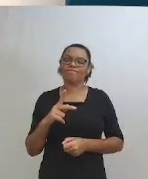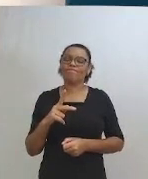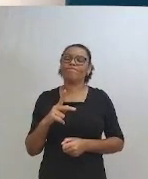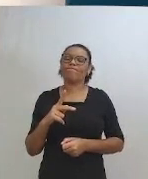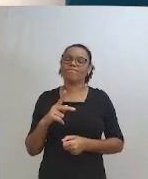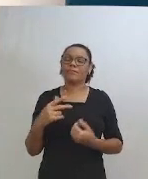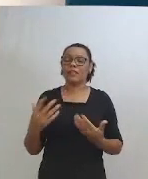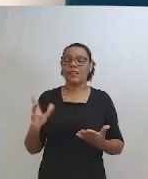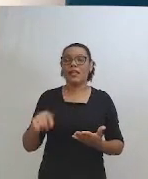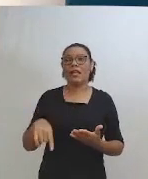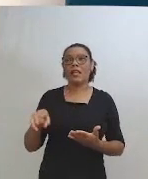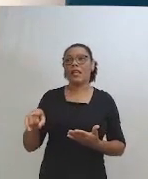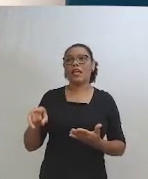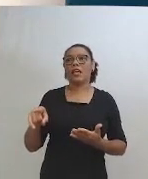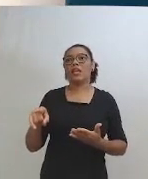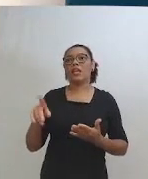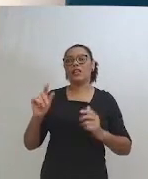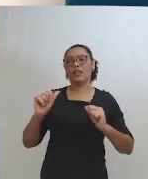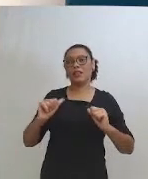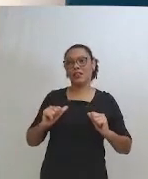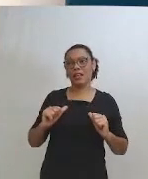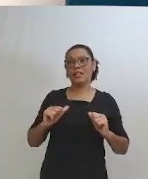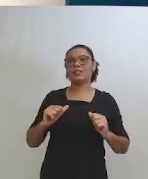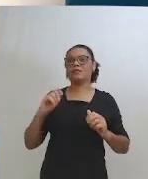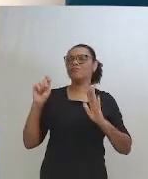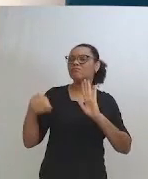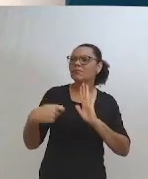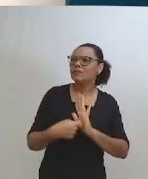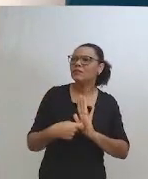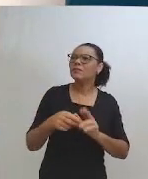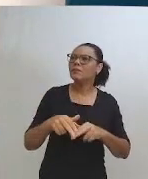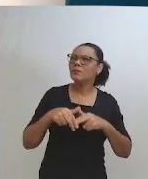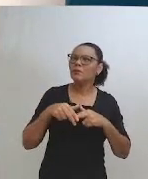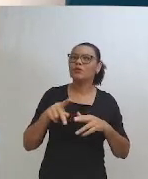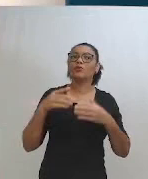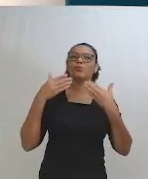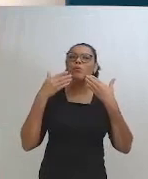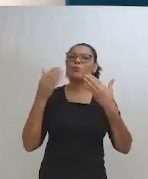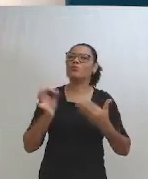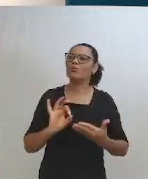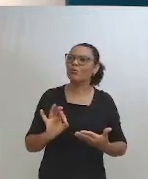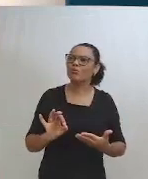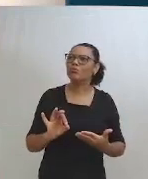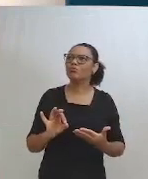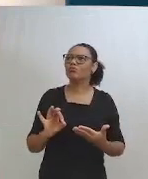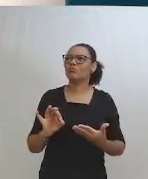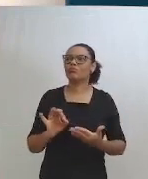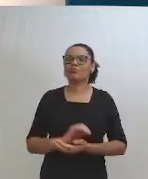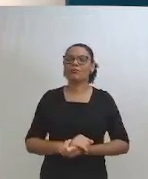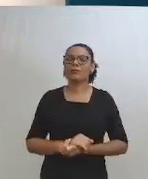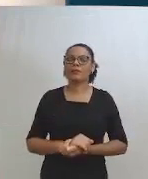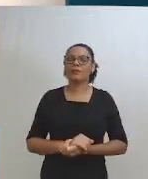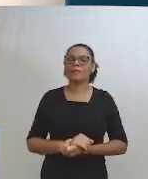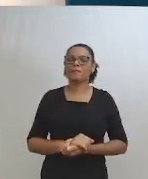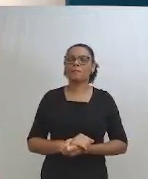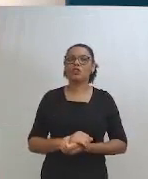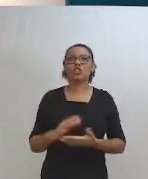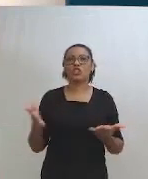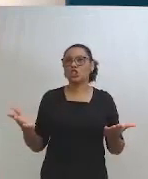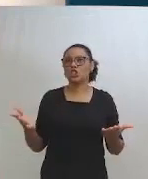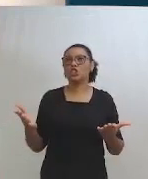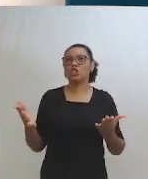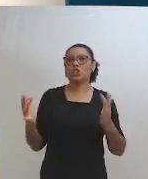inépcia da denúncia, por conta de que não se demonstrou o mínimo liame de ligação dos